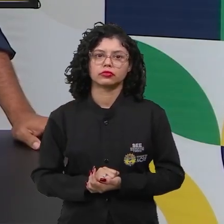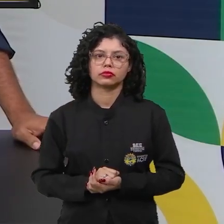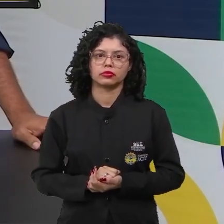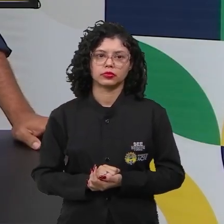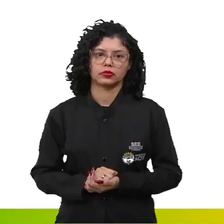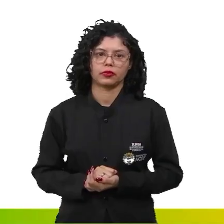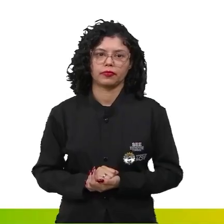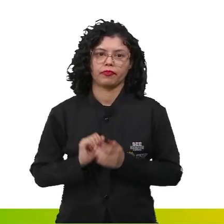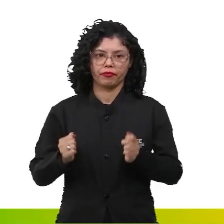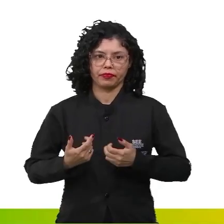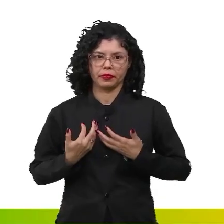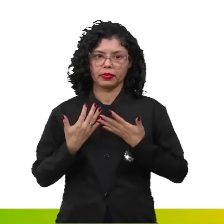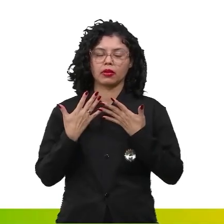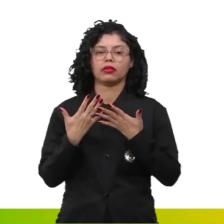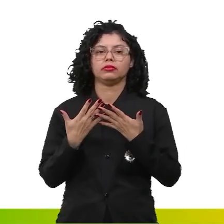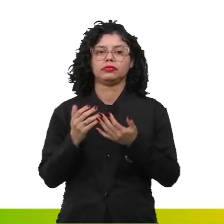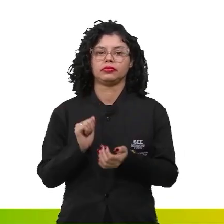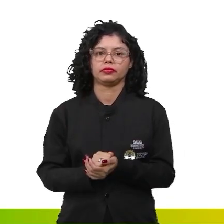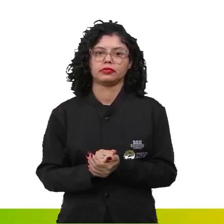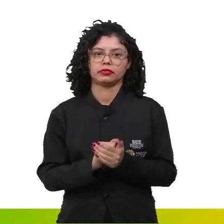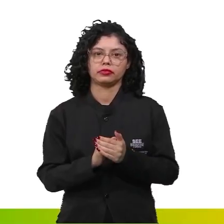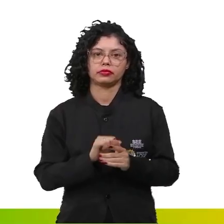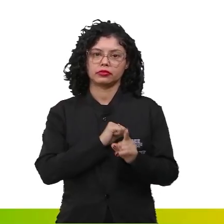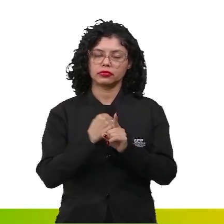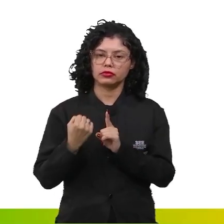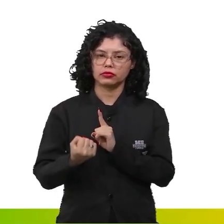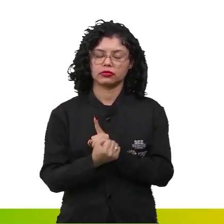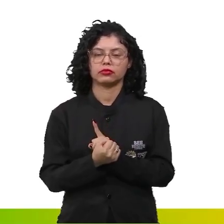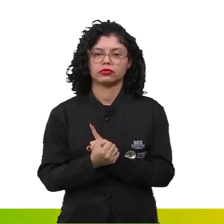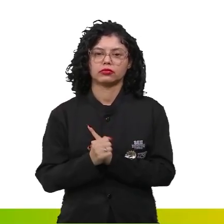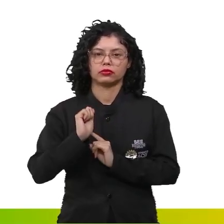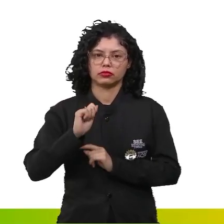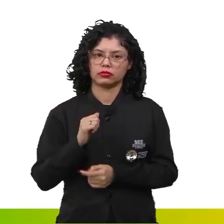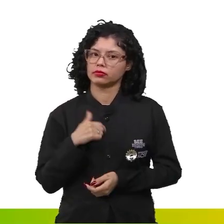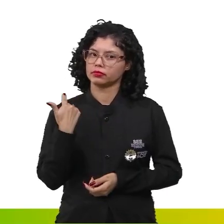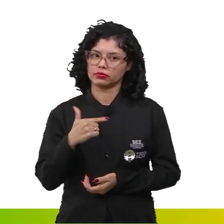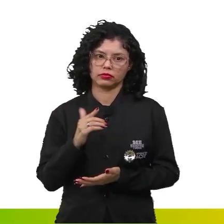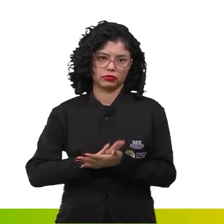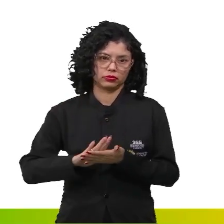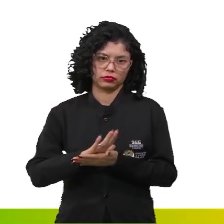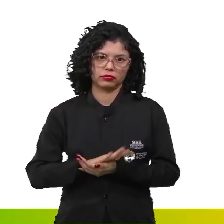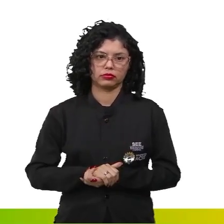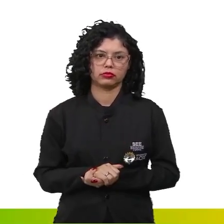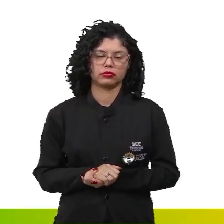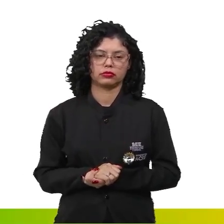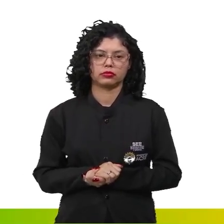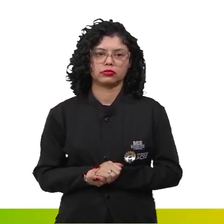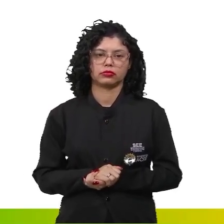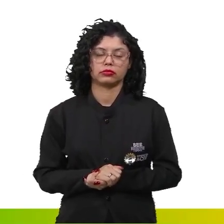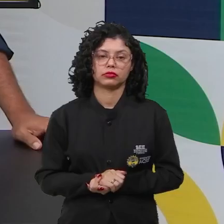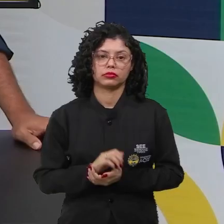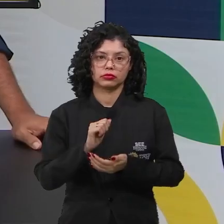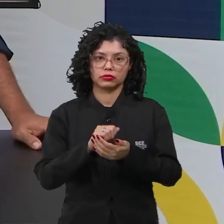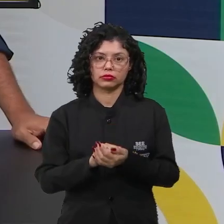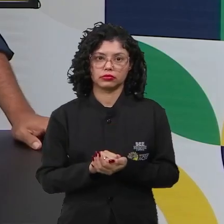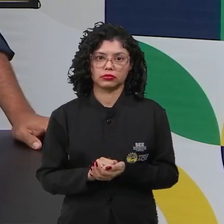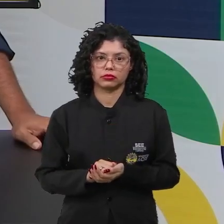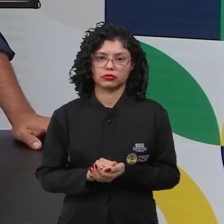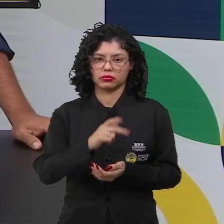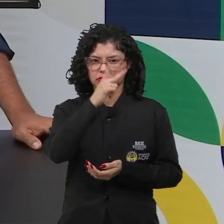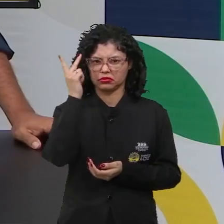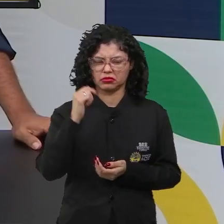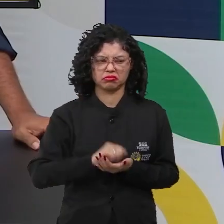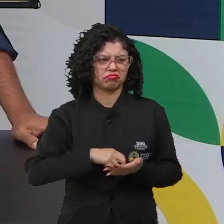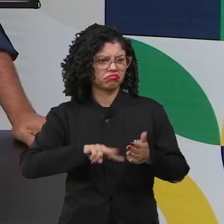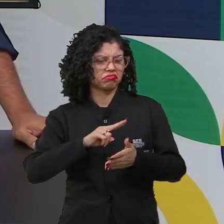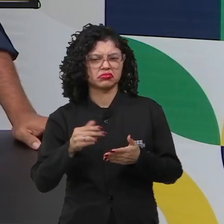Alternativa C. Uma manifestação sem relevância social. Não tem relevância social ou simbólica. O pessoal quer dançar,